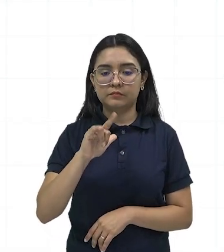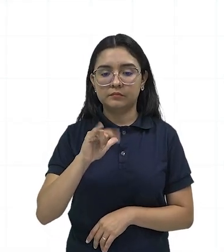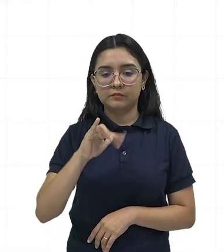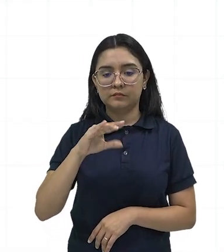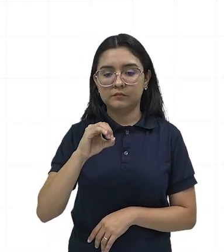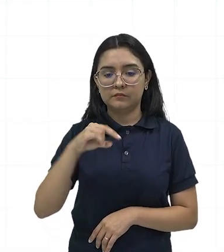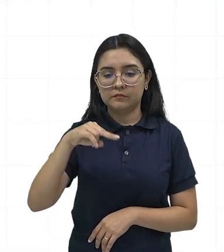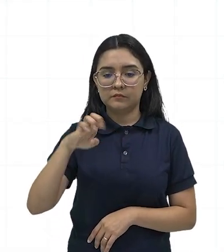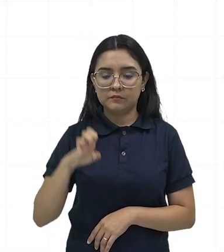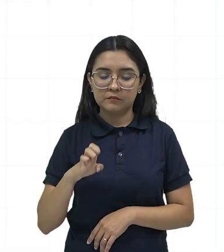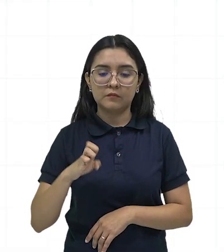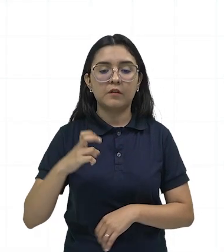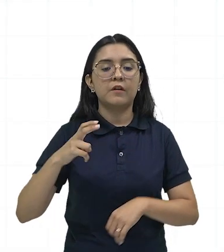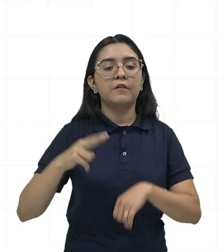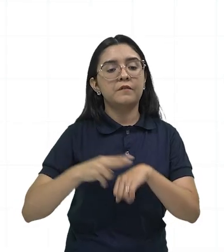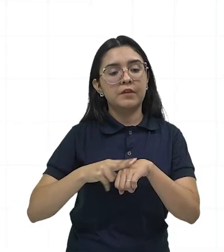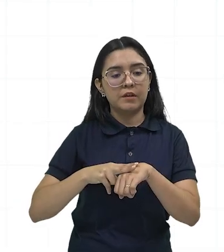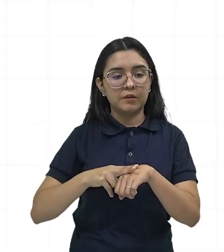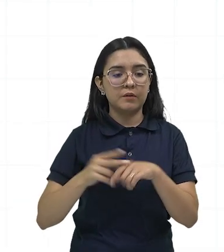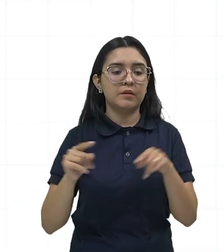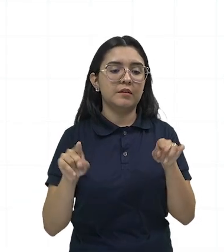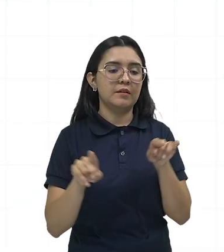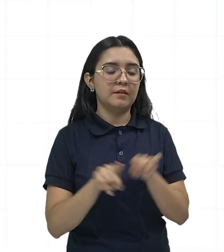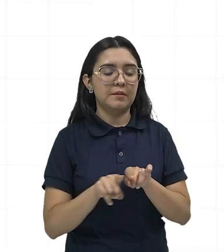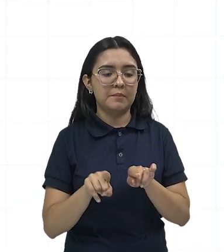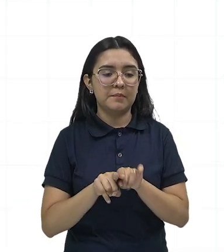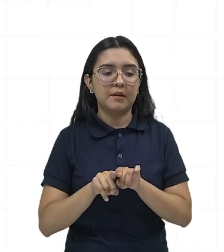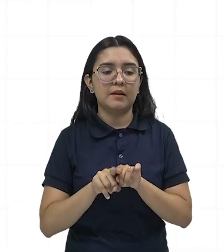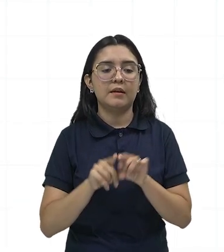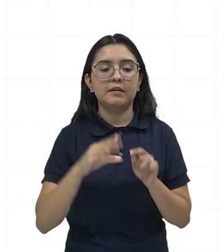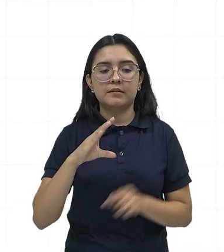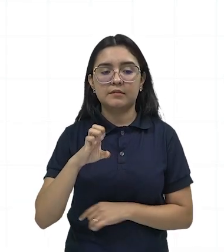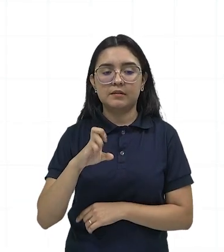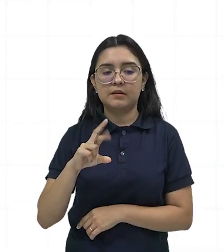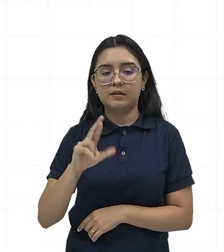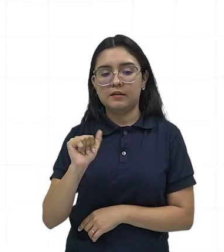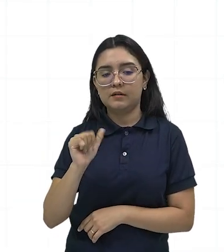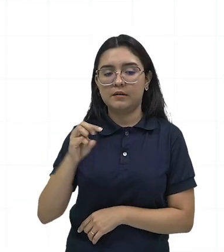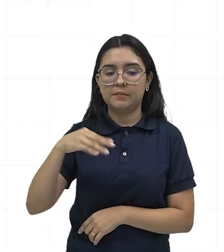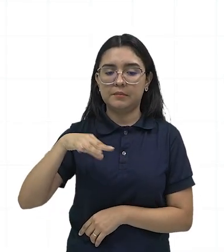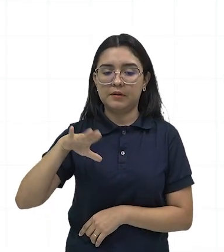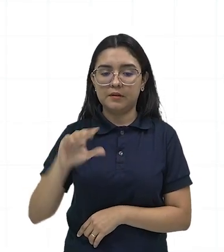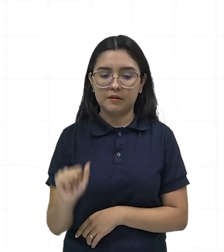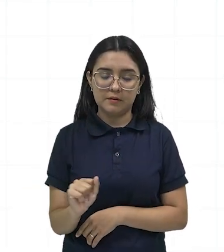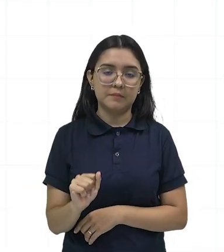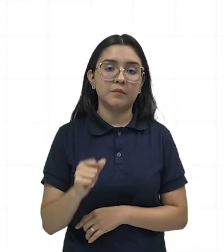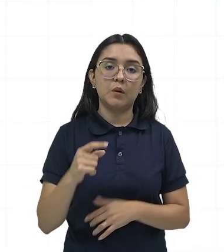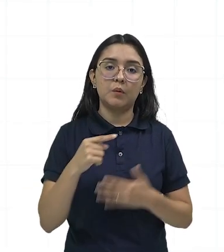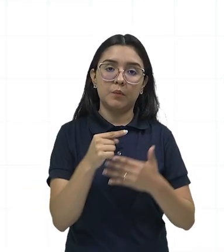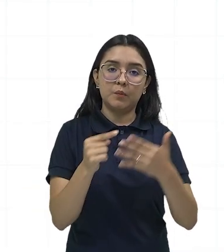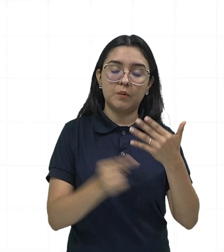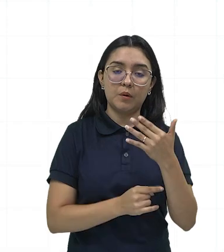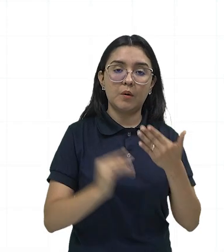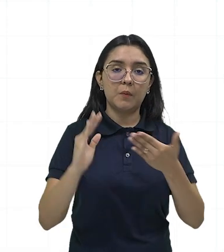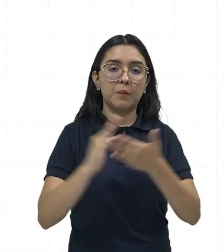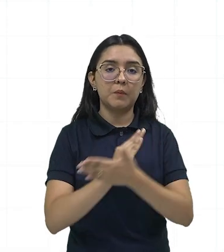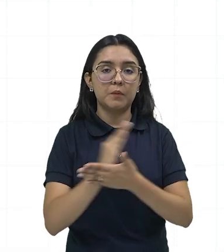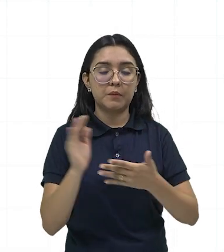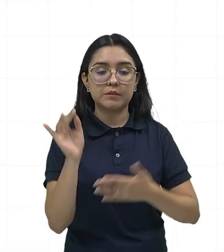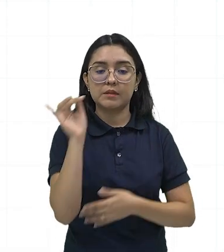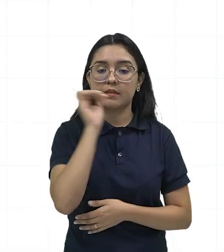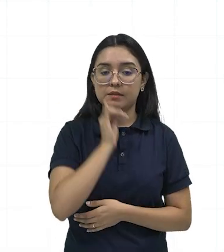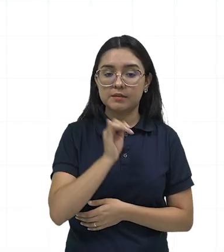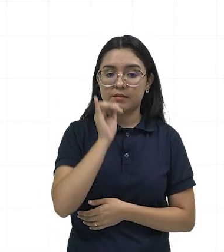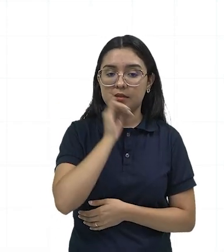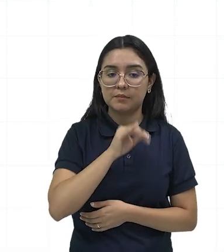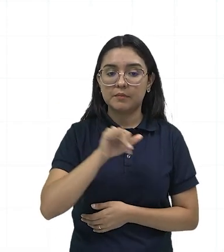vidro e cerâmica são bons exemplos de isolantes, né? Então, aí nós temos esses